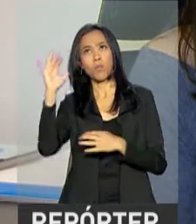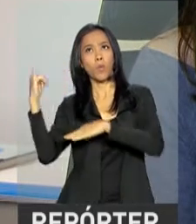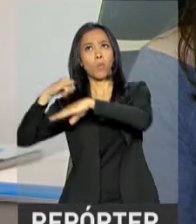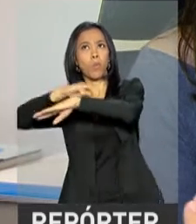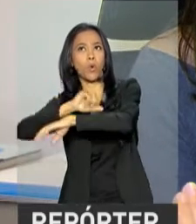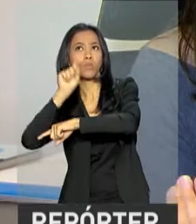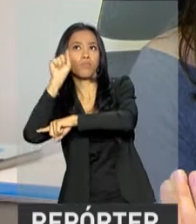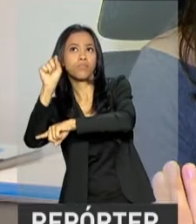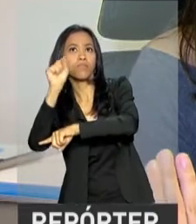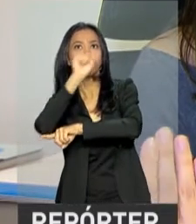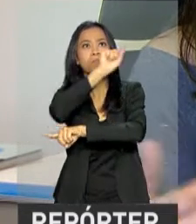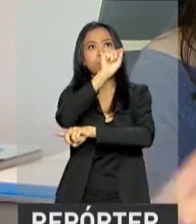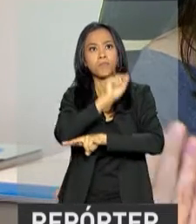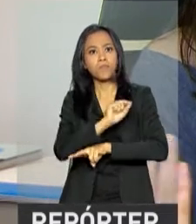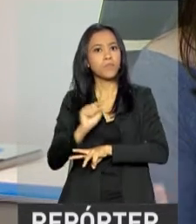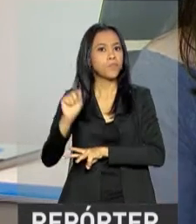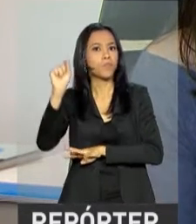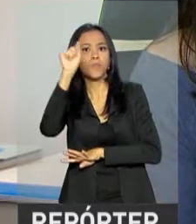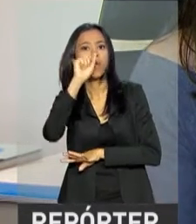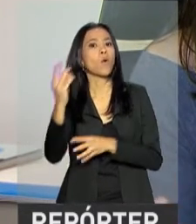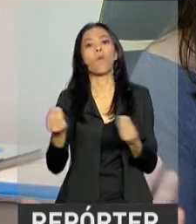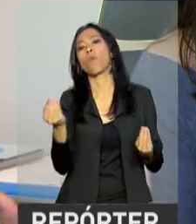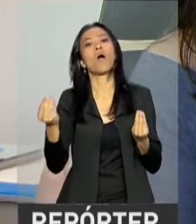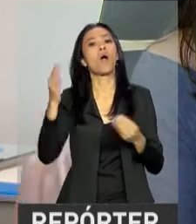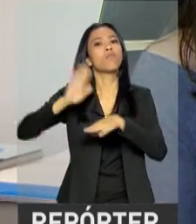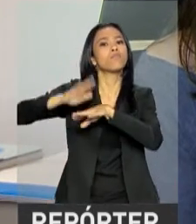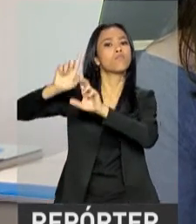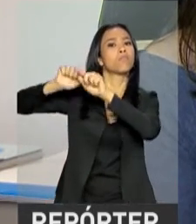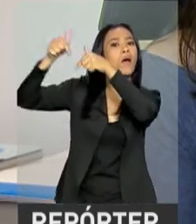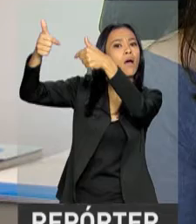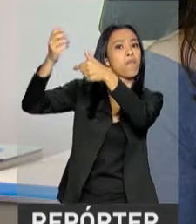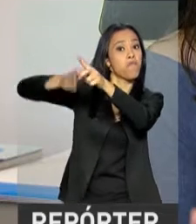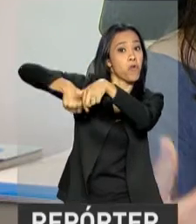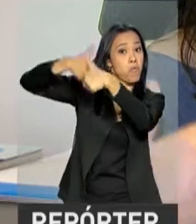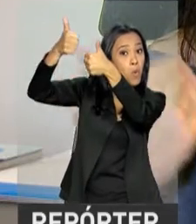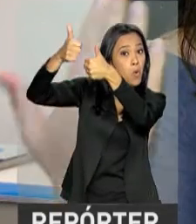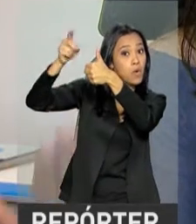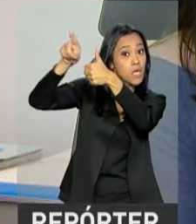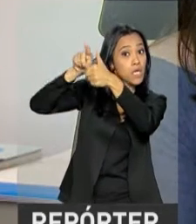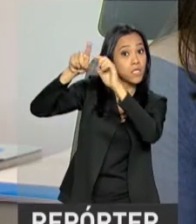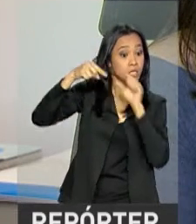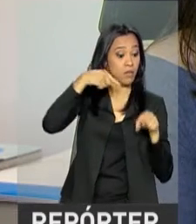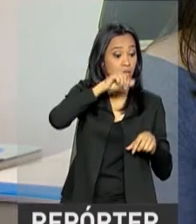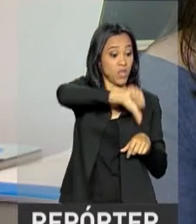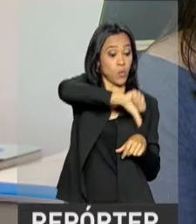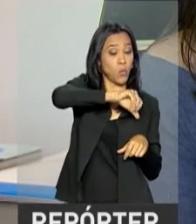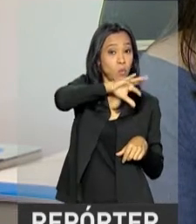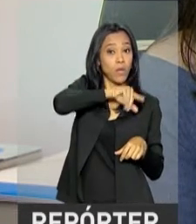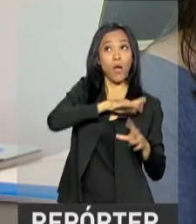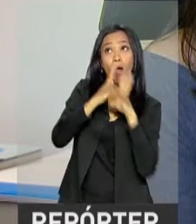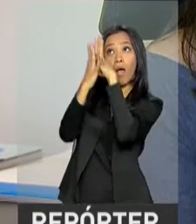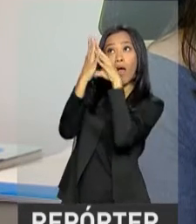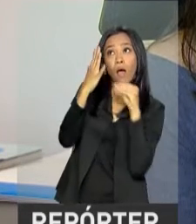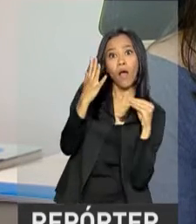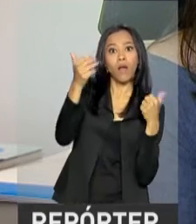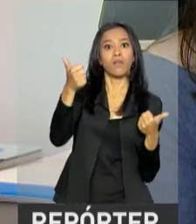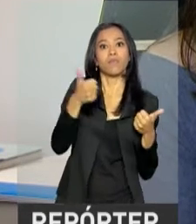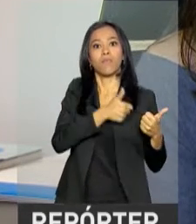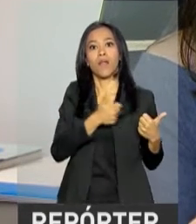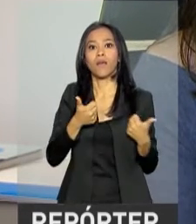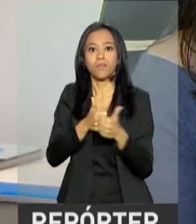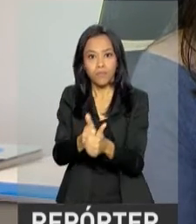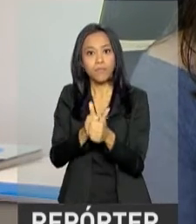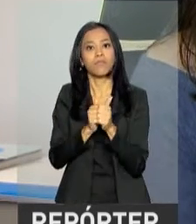ver qual tipo de ação que foi dado para um aeroporto e aquele buscar aquele tipo de